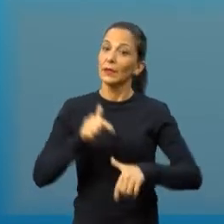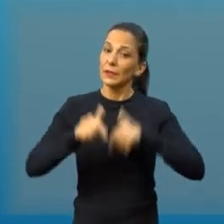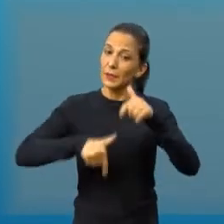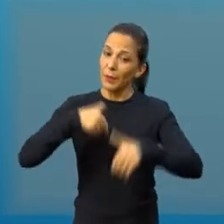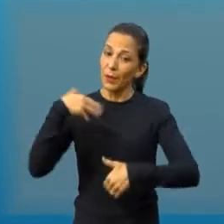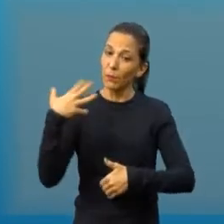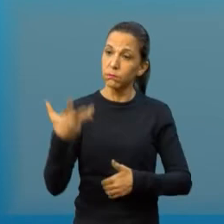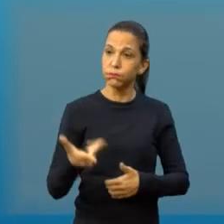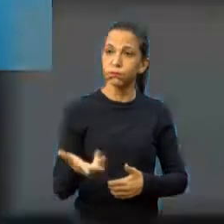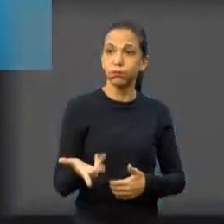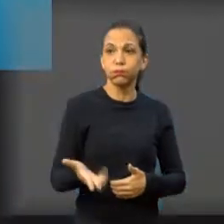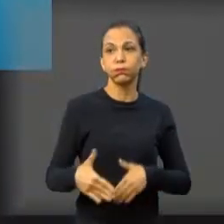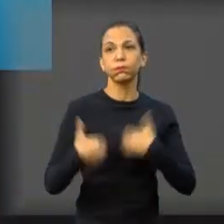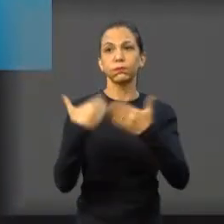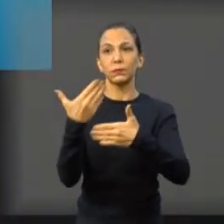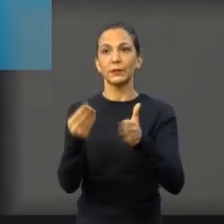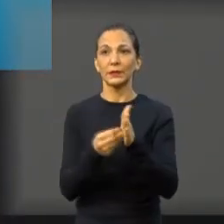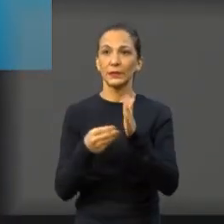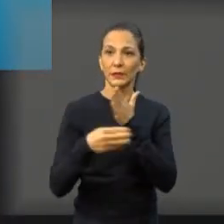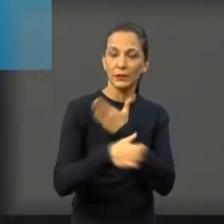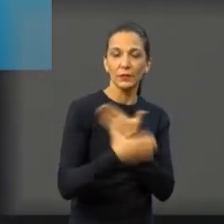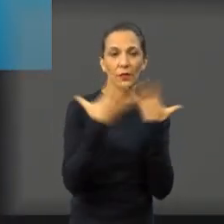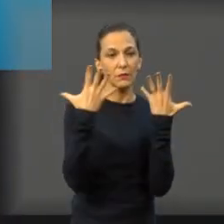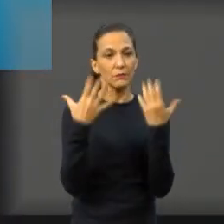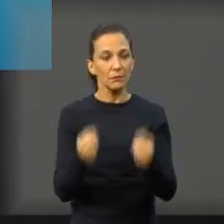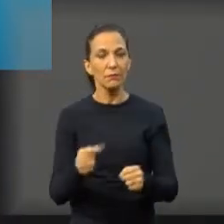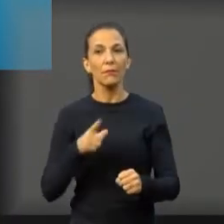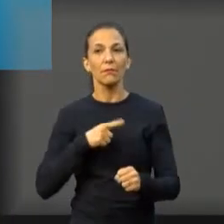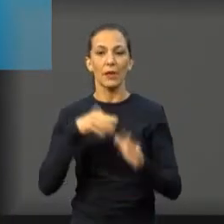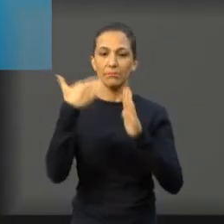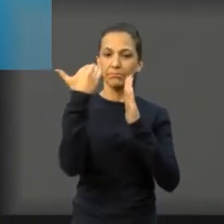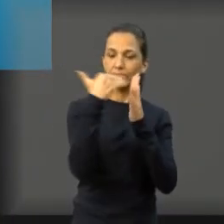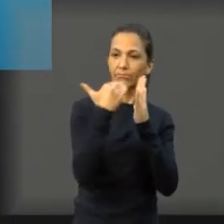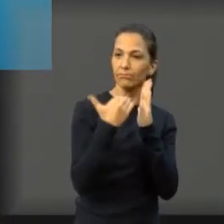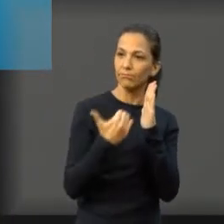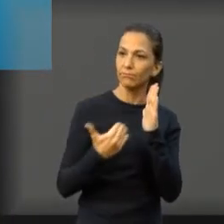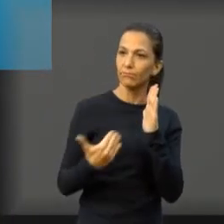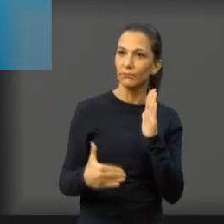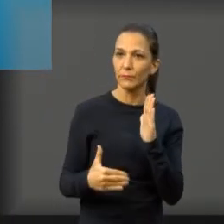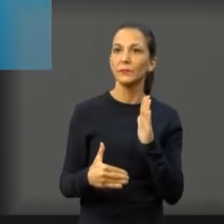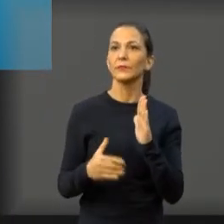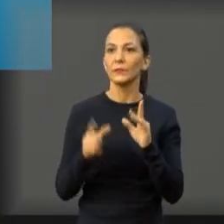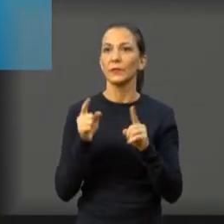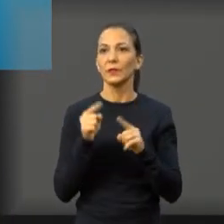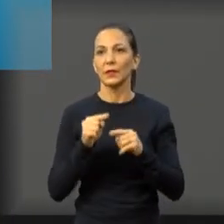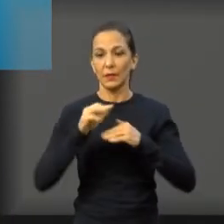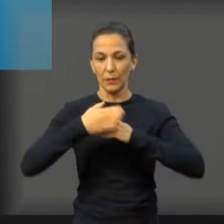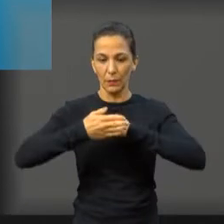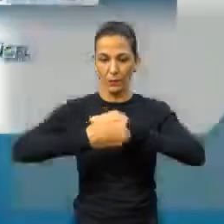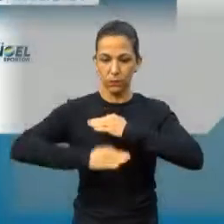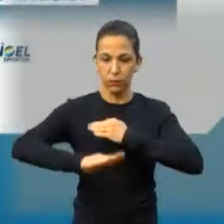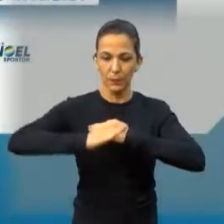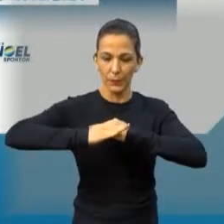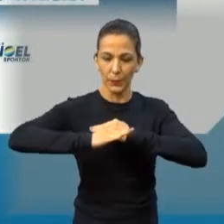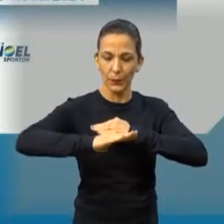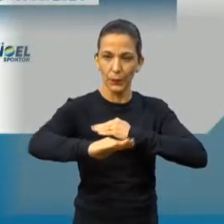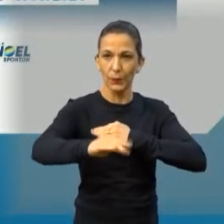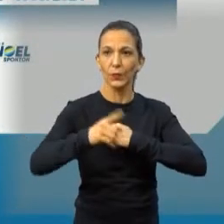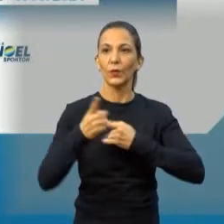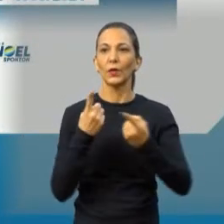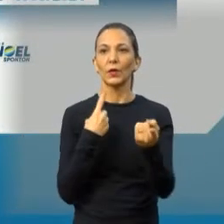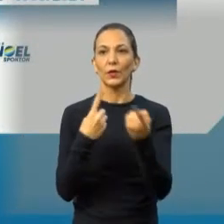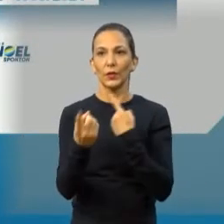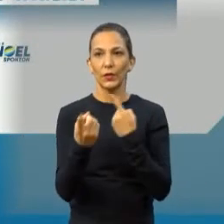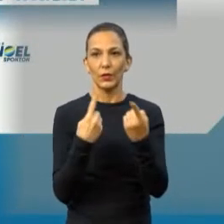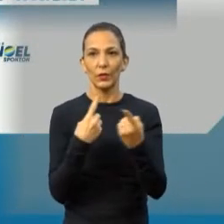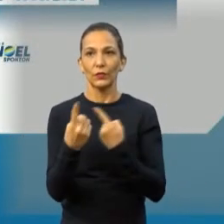para como vocês podem ver tivemos várias indicações atendidas entre elas a o tapa-buraco na Avenida Engenheiro Camilo